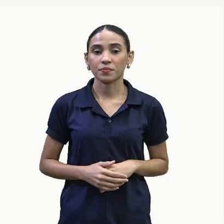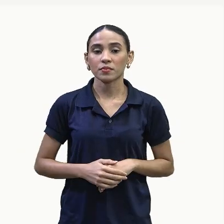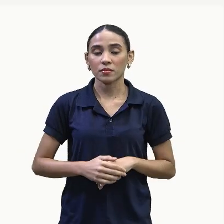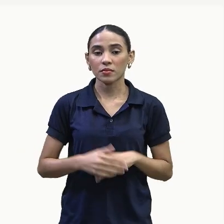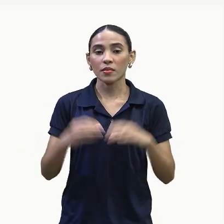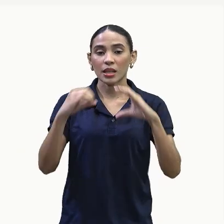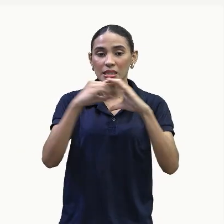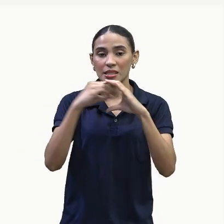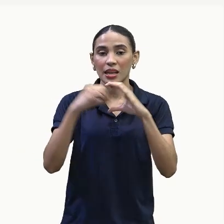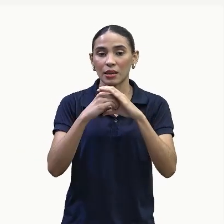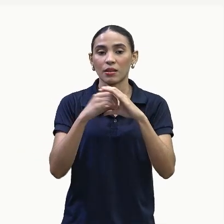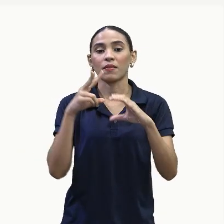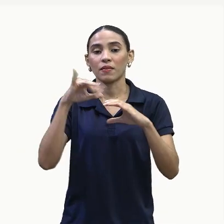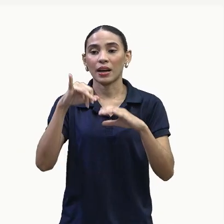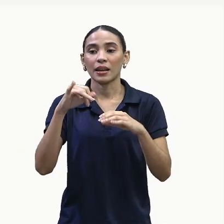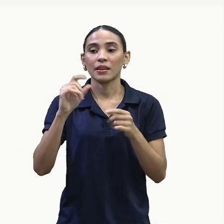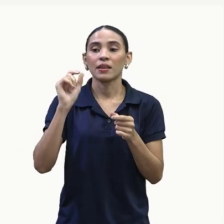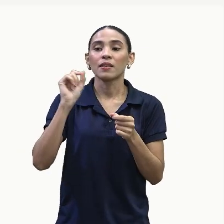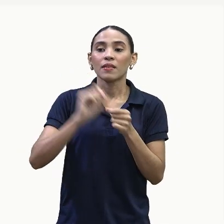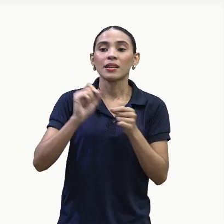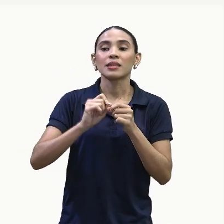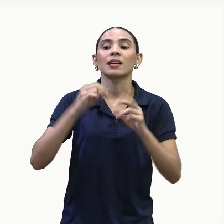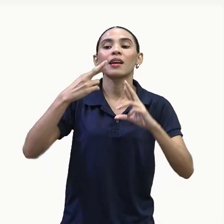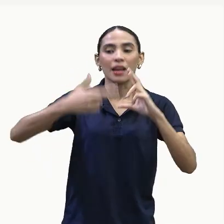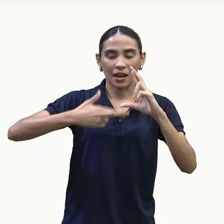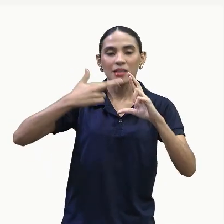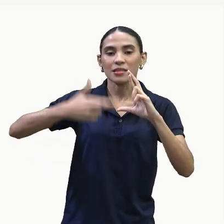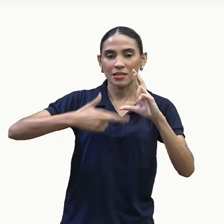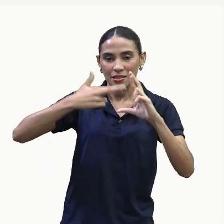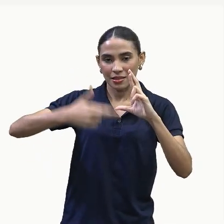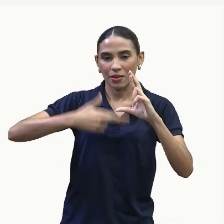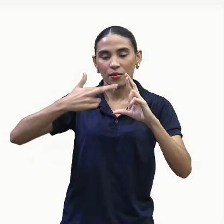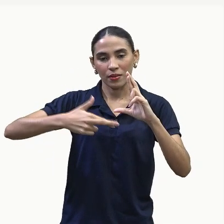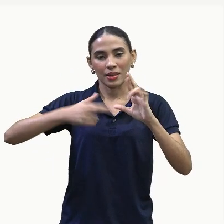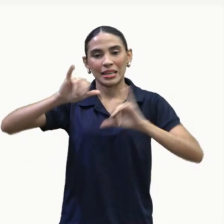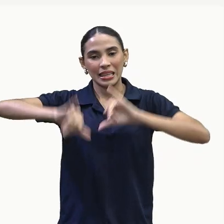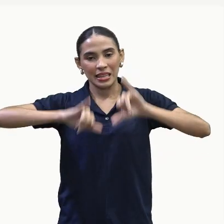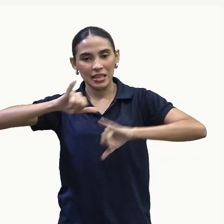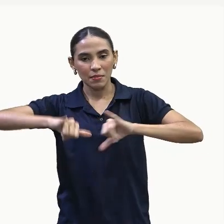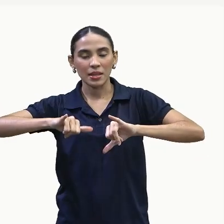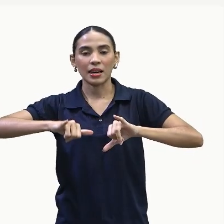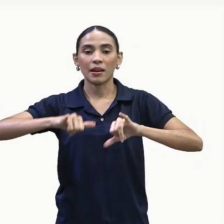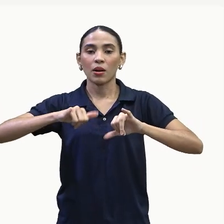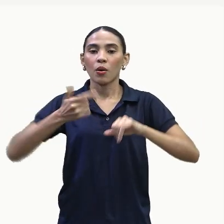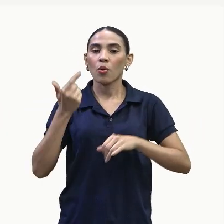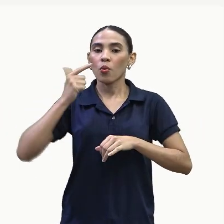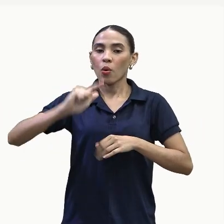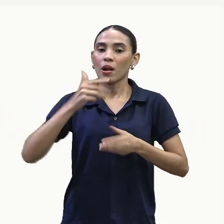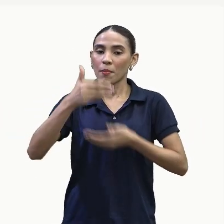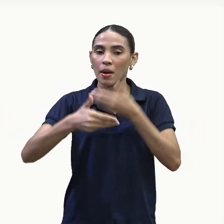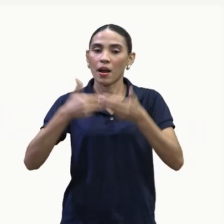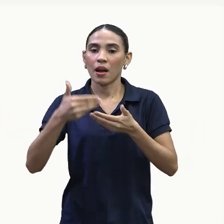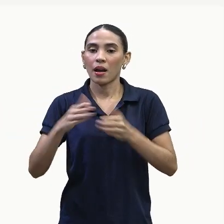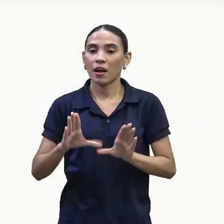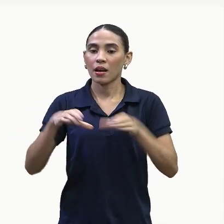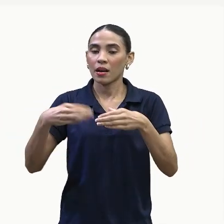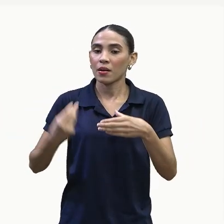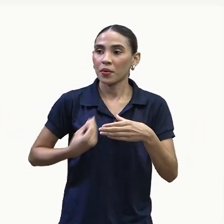essa célula realiza, né, para manter aquele organismo todo vivo,